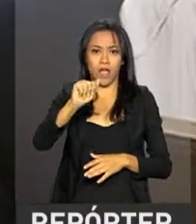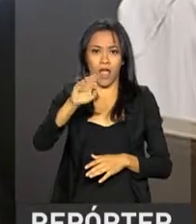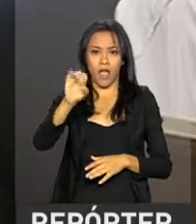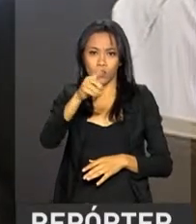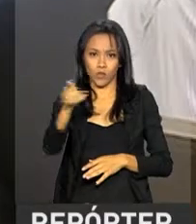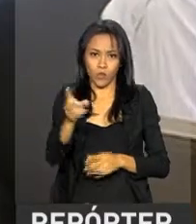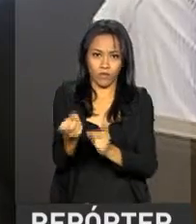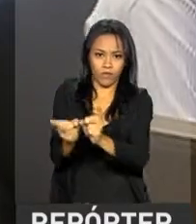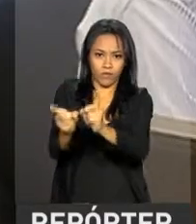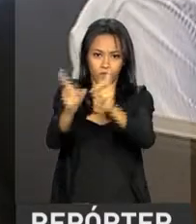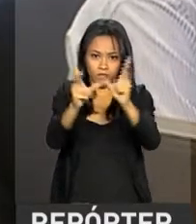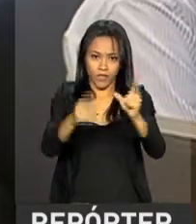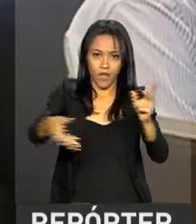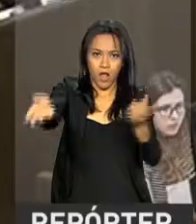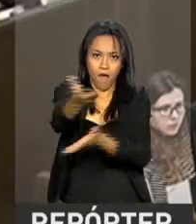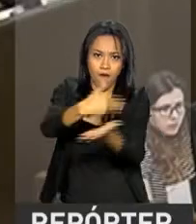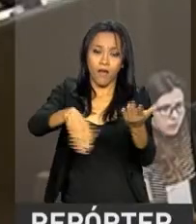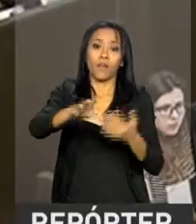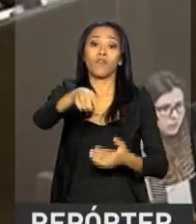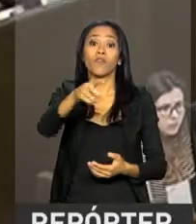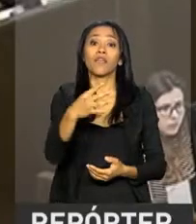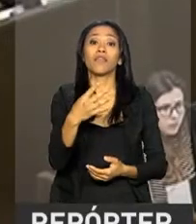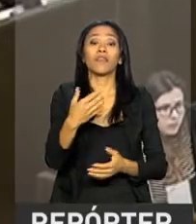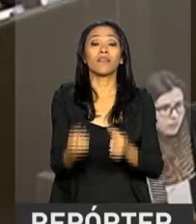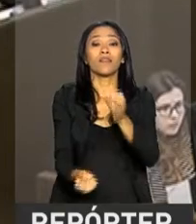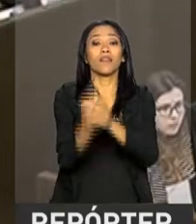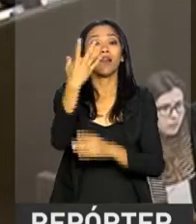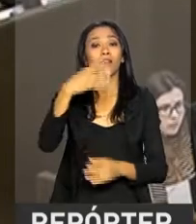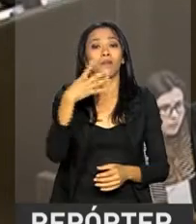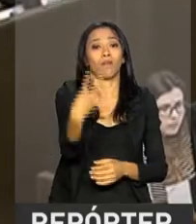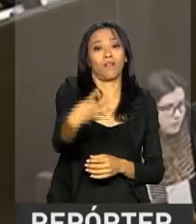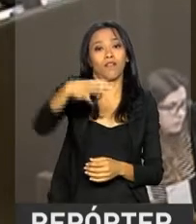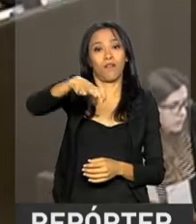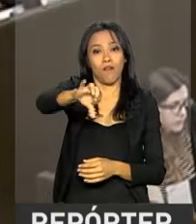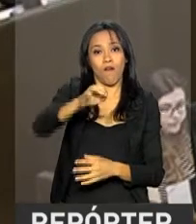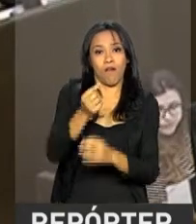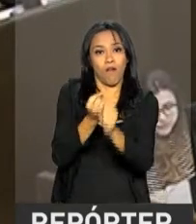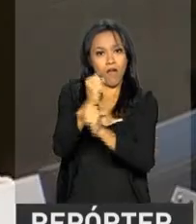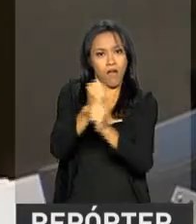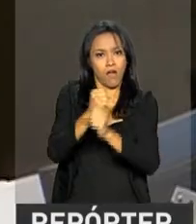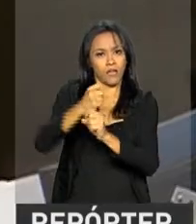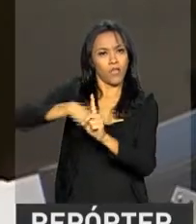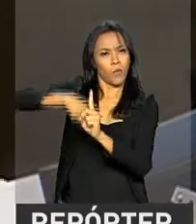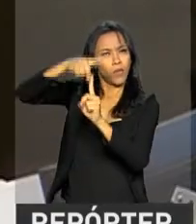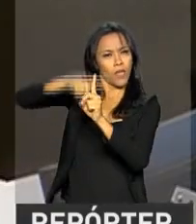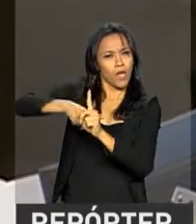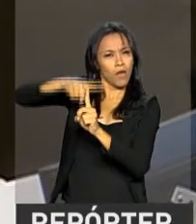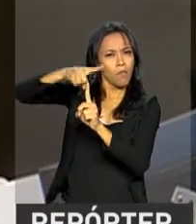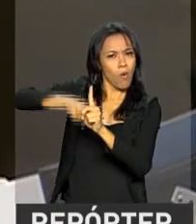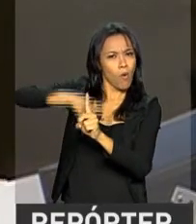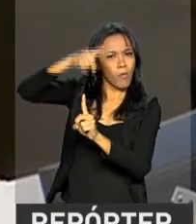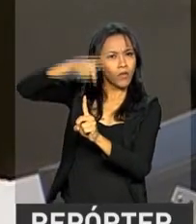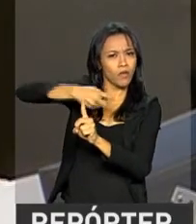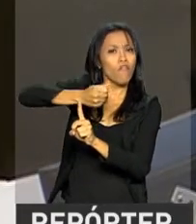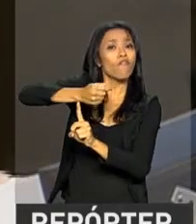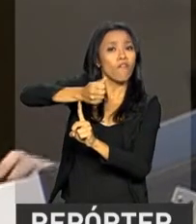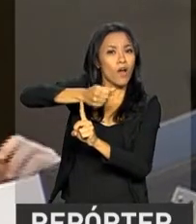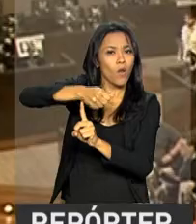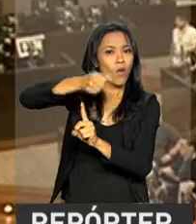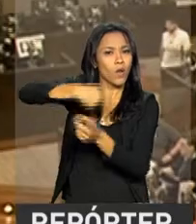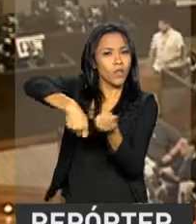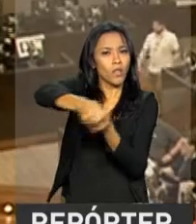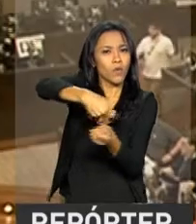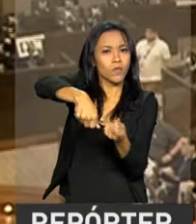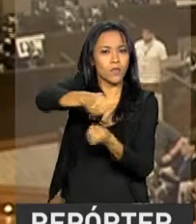ibovespa o indicador criado há 49 anos que serve como termômetro para a variação de preços e o perfil das negociações